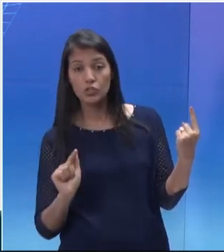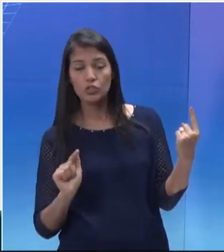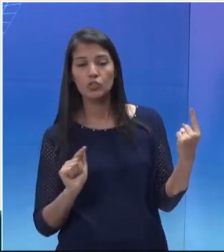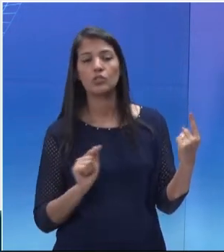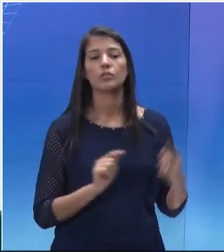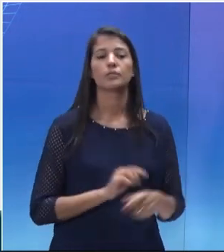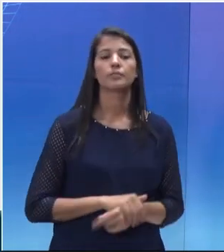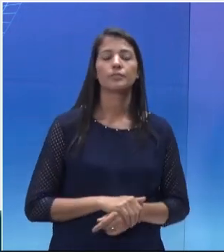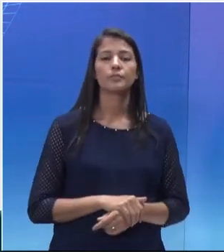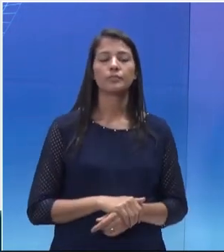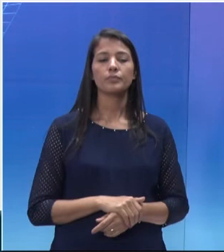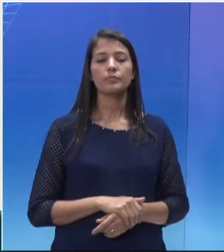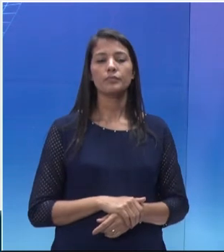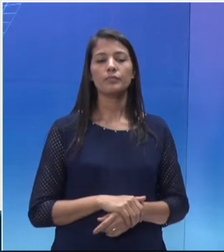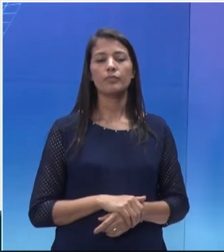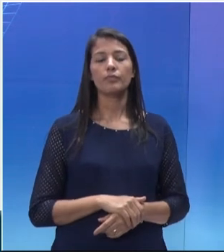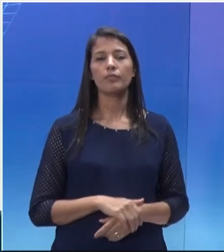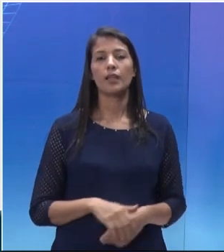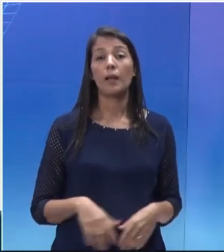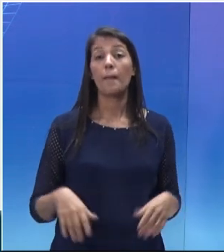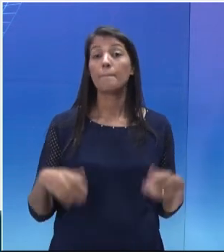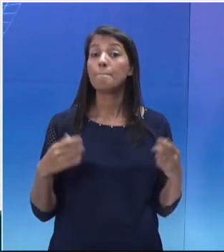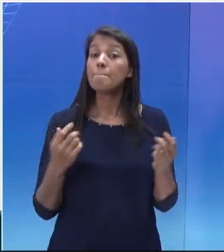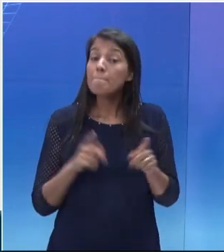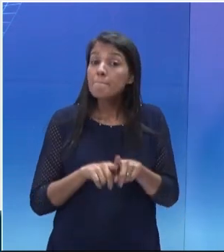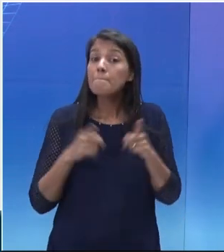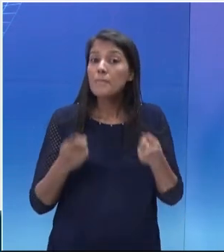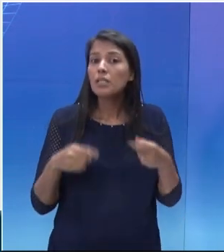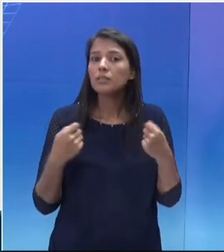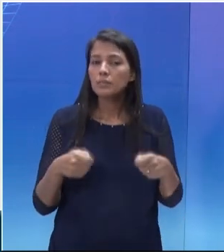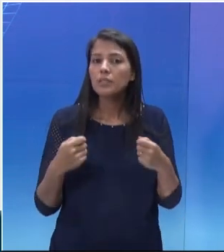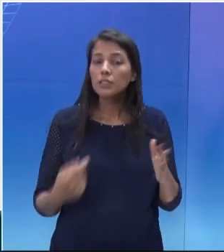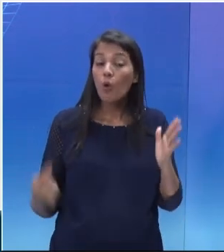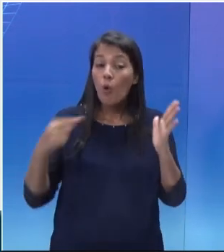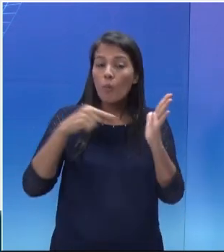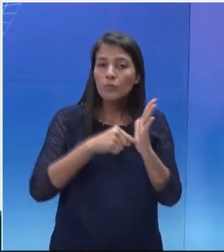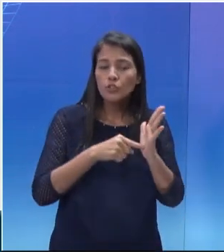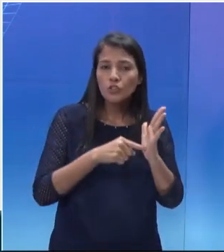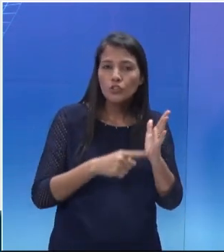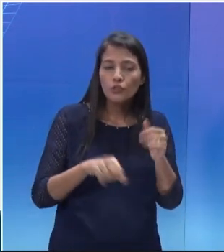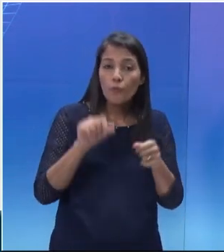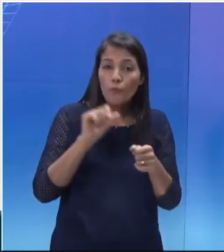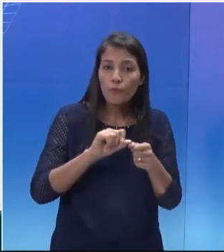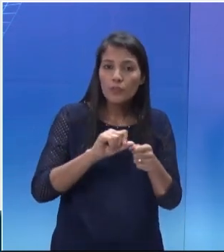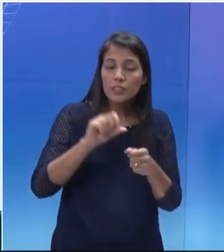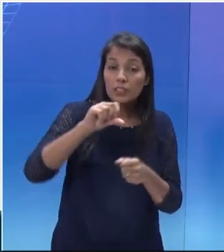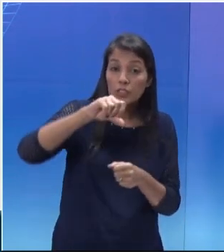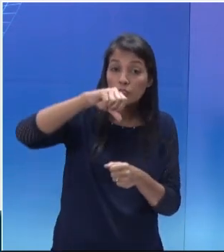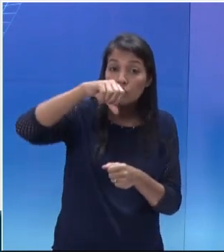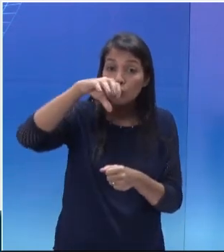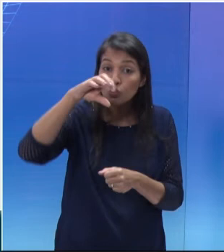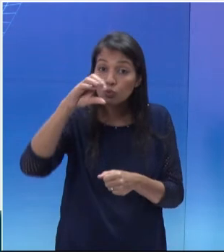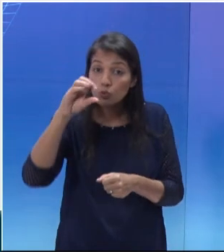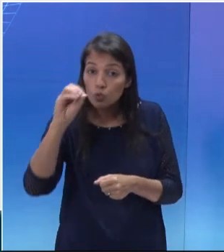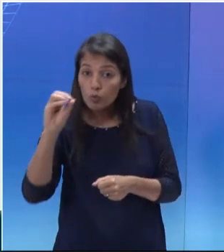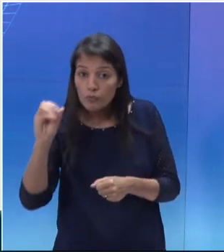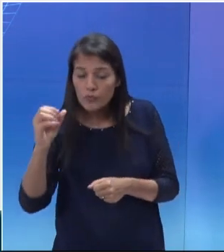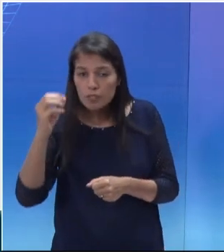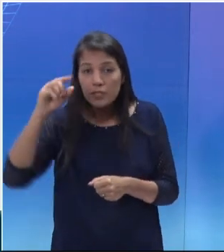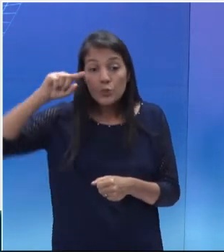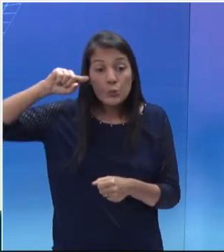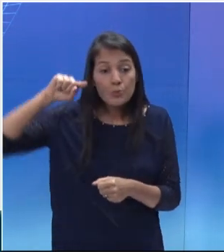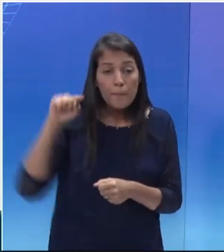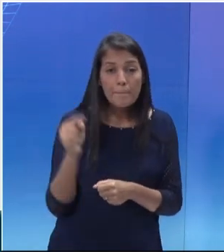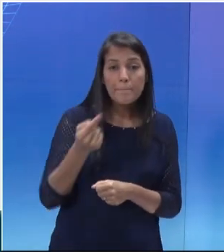nosso objetivo, na verdade, é produzir 900 mil comprimidos. Então, nós temos uma